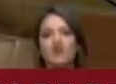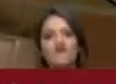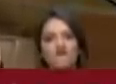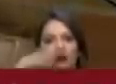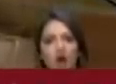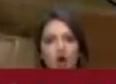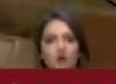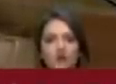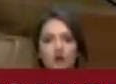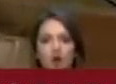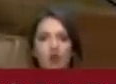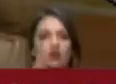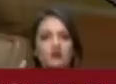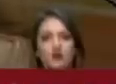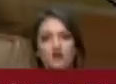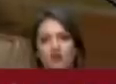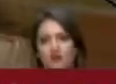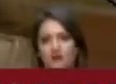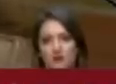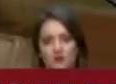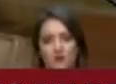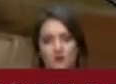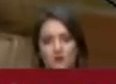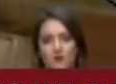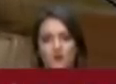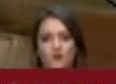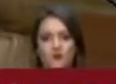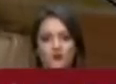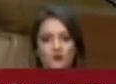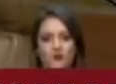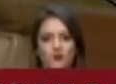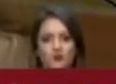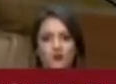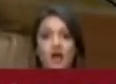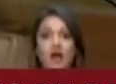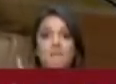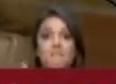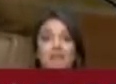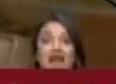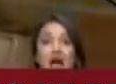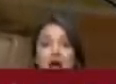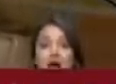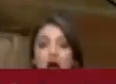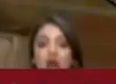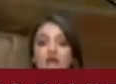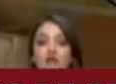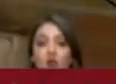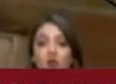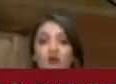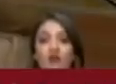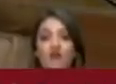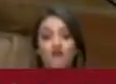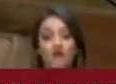relator. Então, todo esse processo começa nulo do princípio até o fim. Então, quando André Mendonça dá o voto